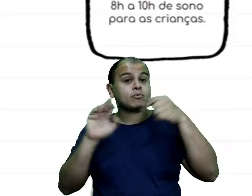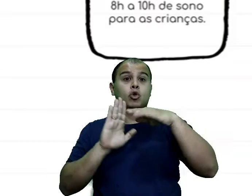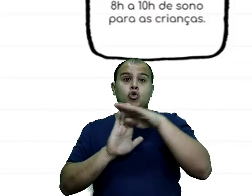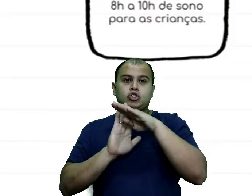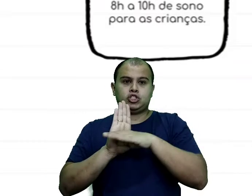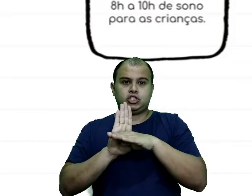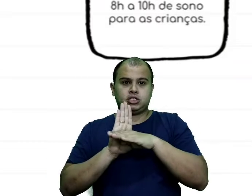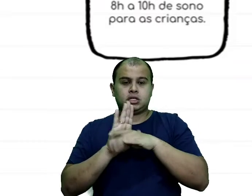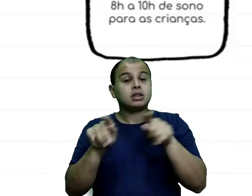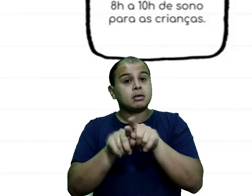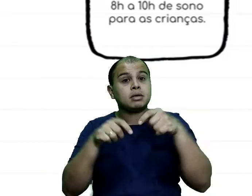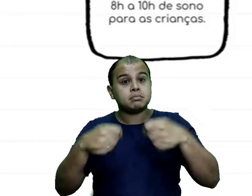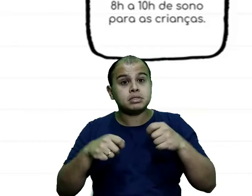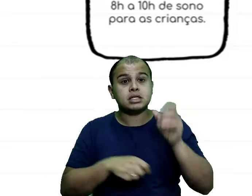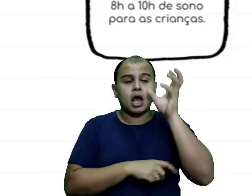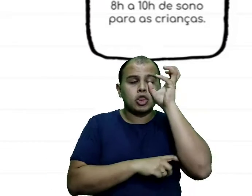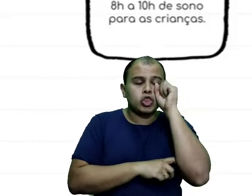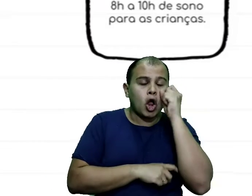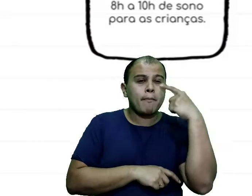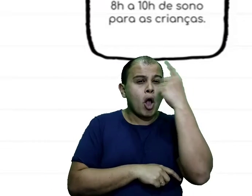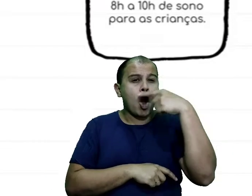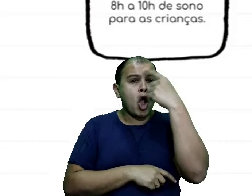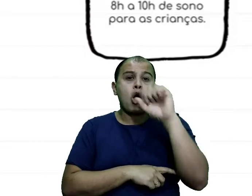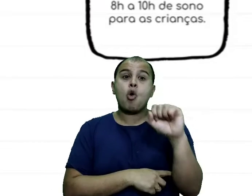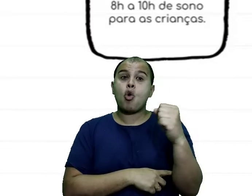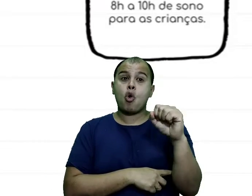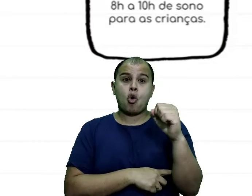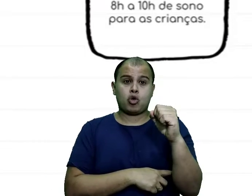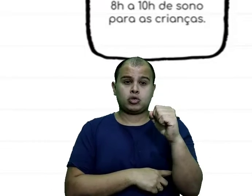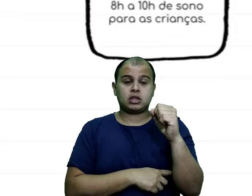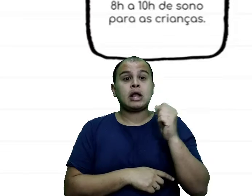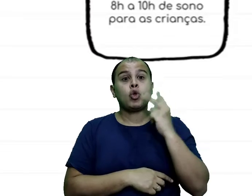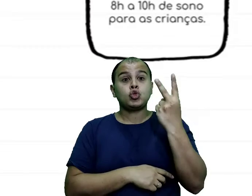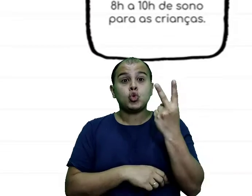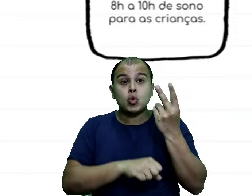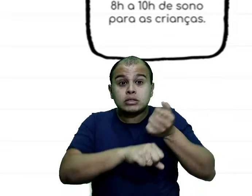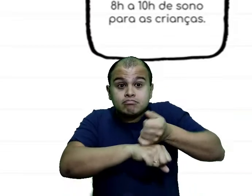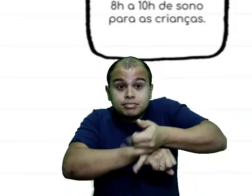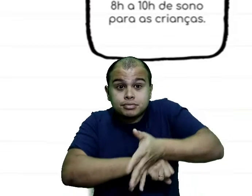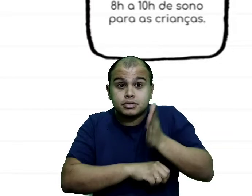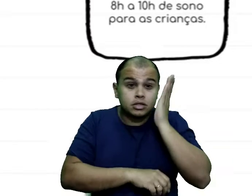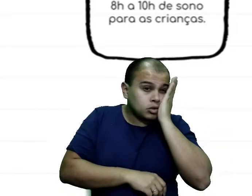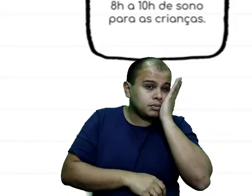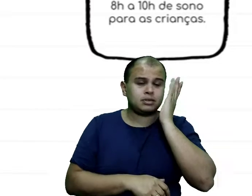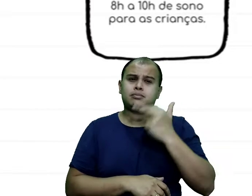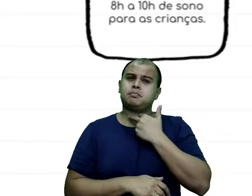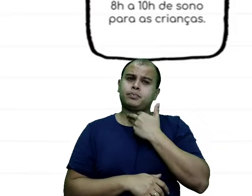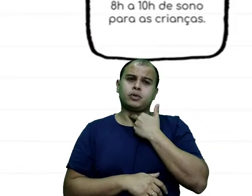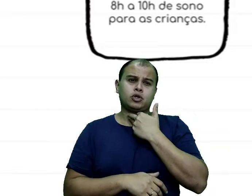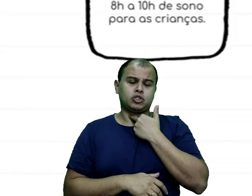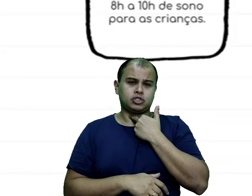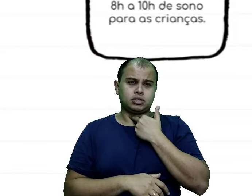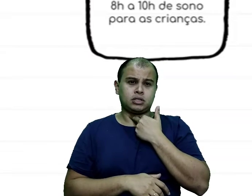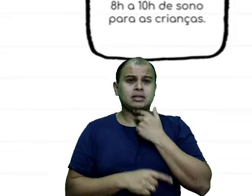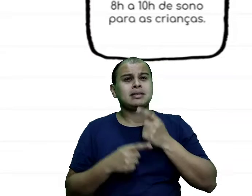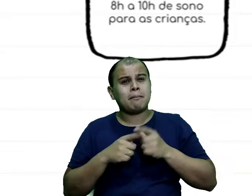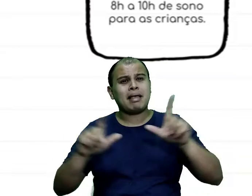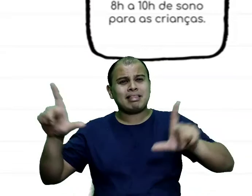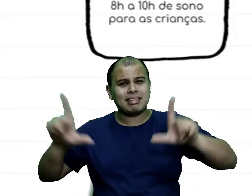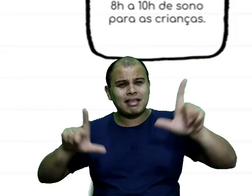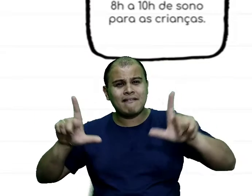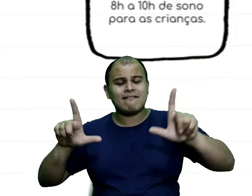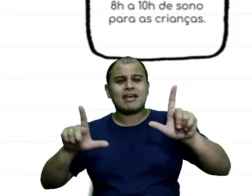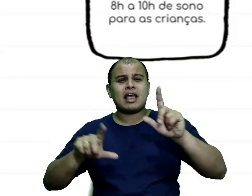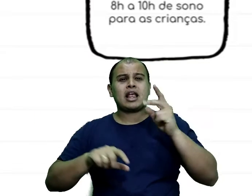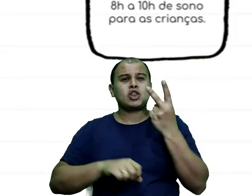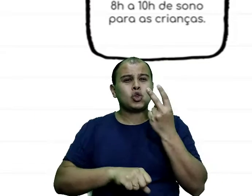precisam restabelecer essa rotina. Eles têm que ter de 8 a 10 horas de sono. Então, criança não pode dormir 2 da manhã. Mesmo porque o